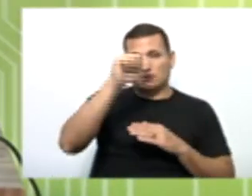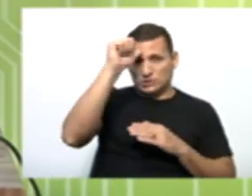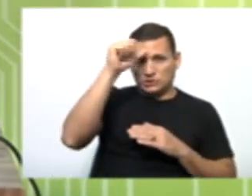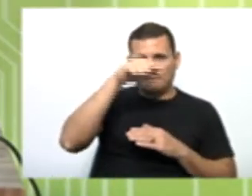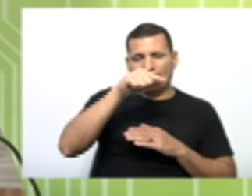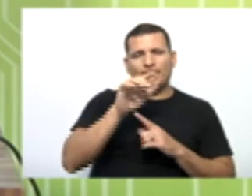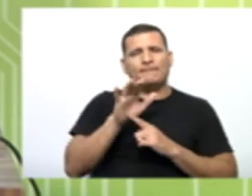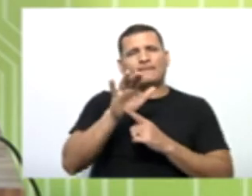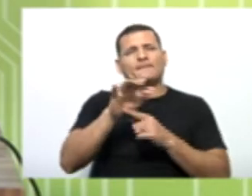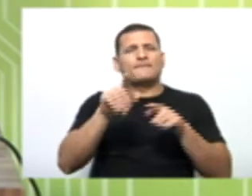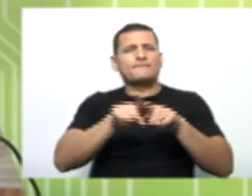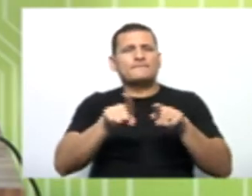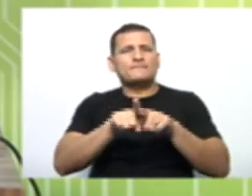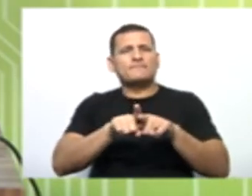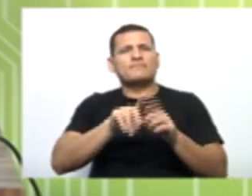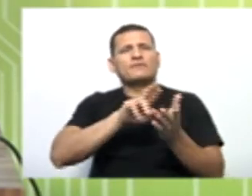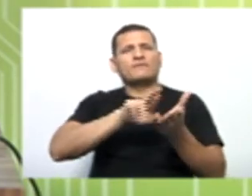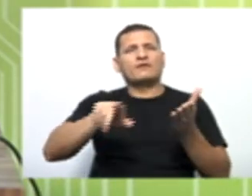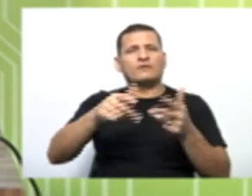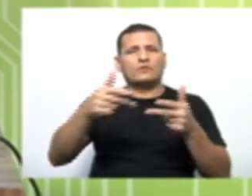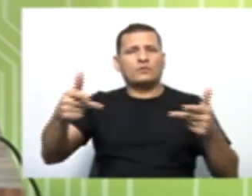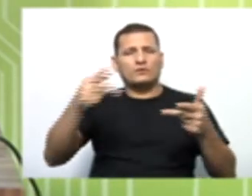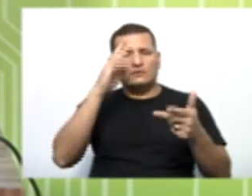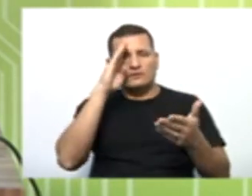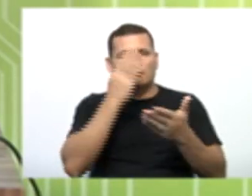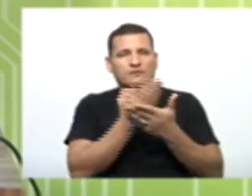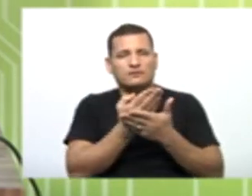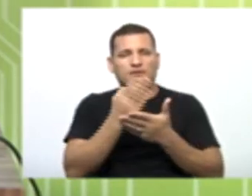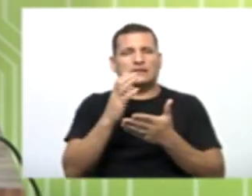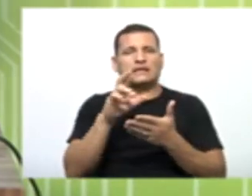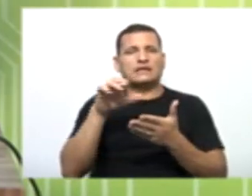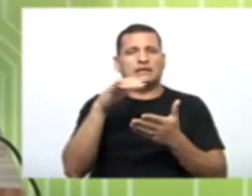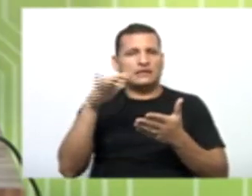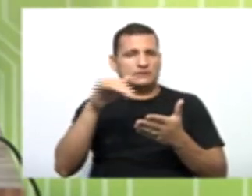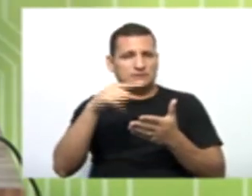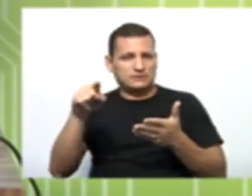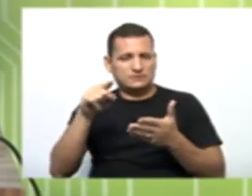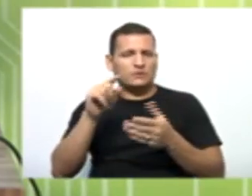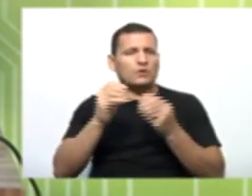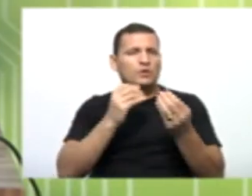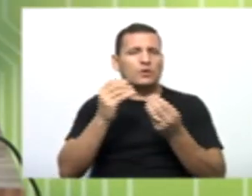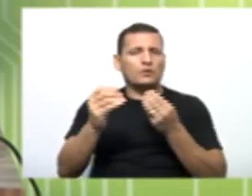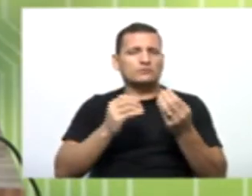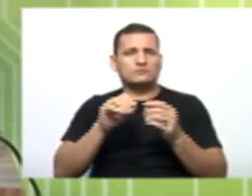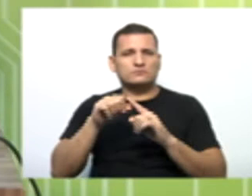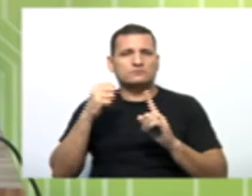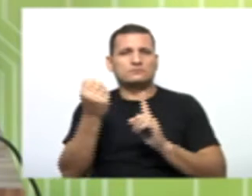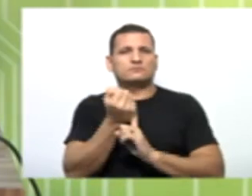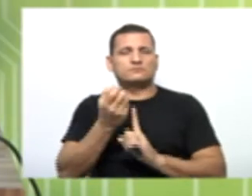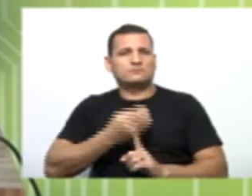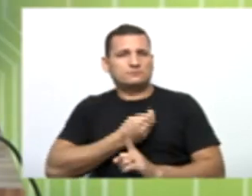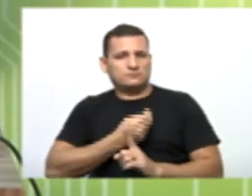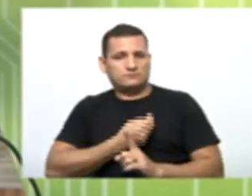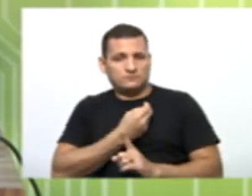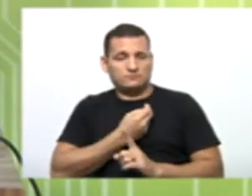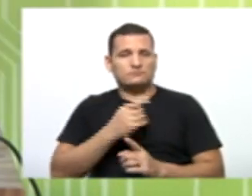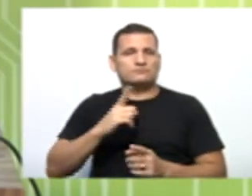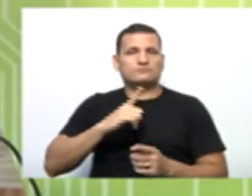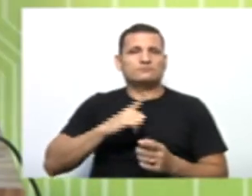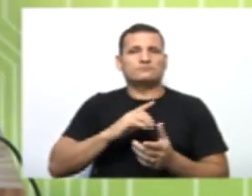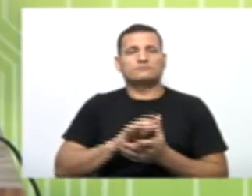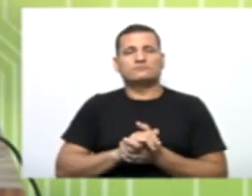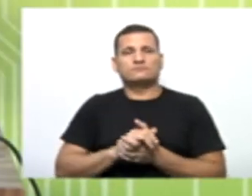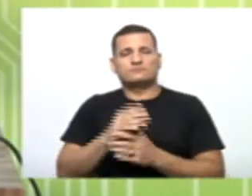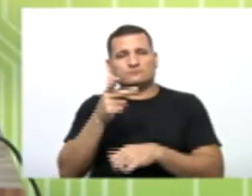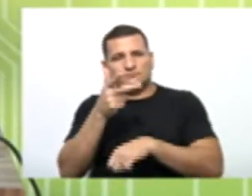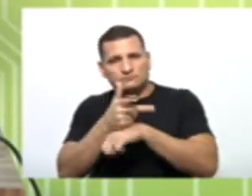de superstições, de crenças que conduziam a vida em sociedade dos hinduístas. Nós temos documentários,